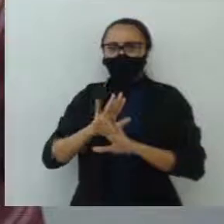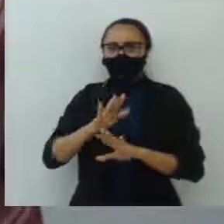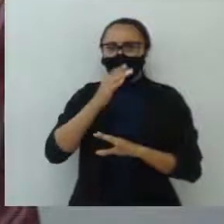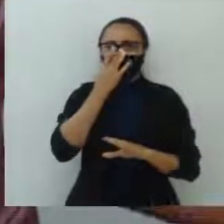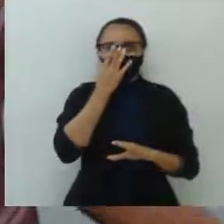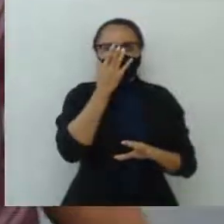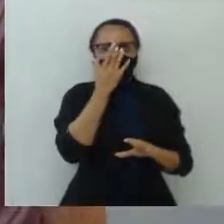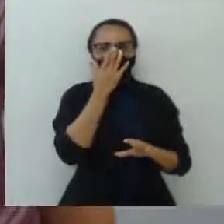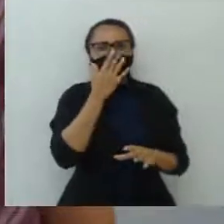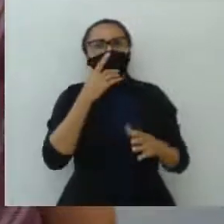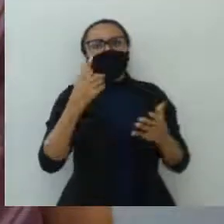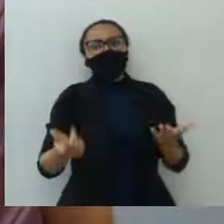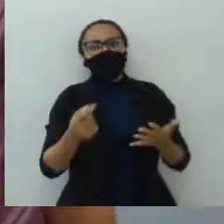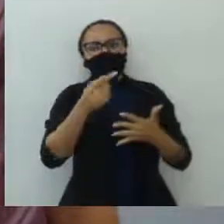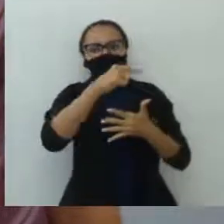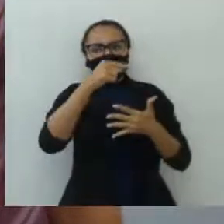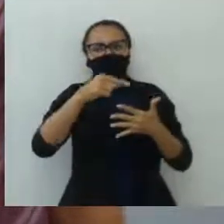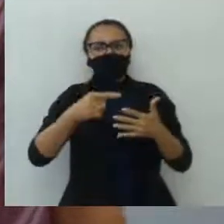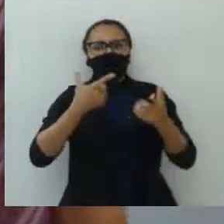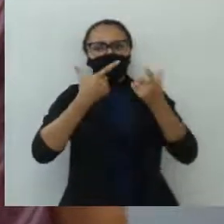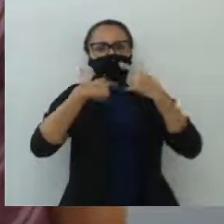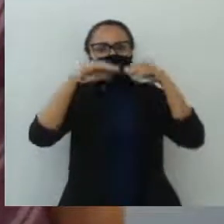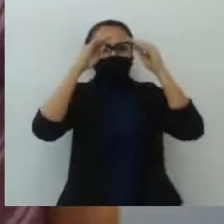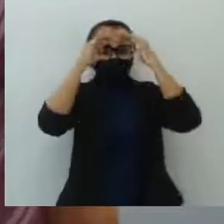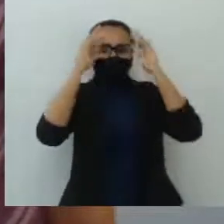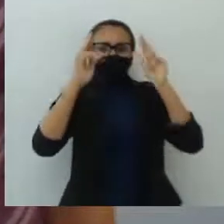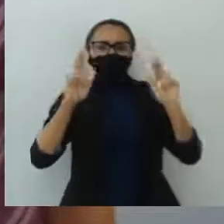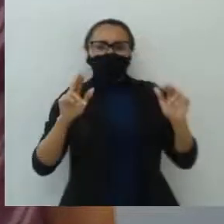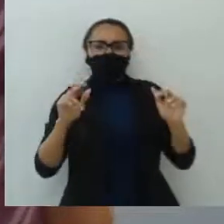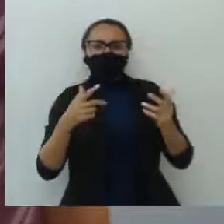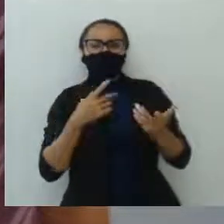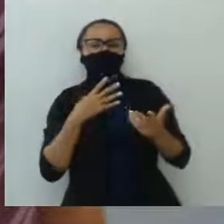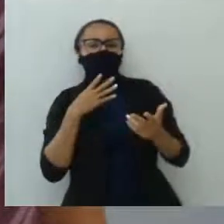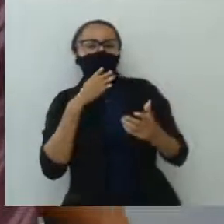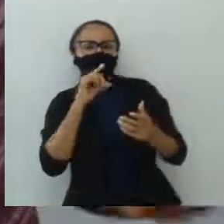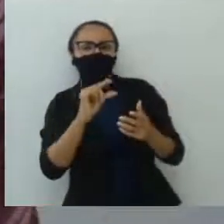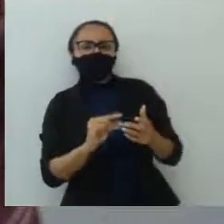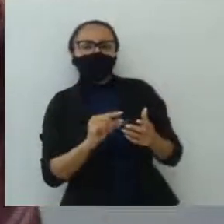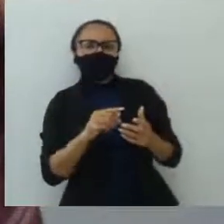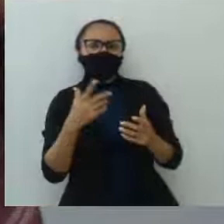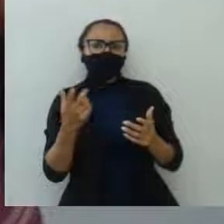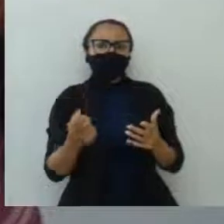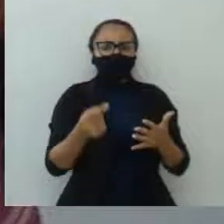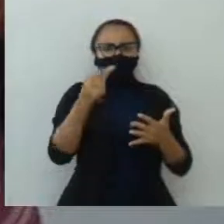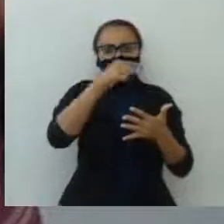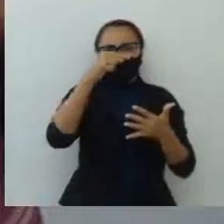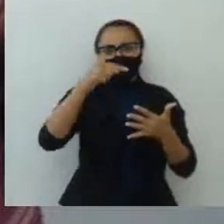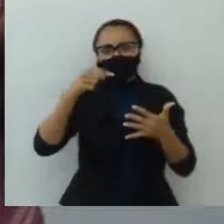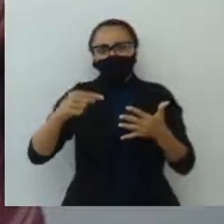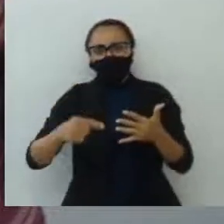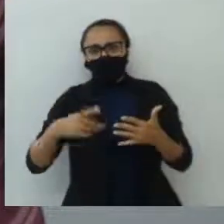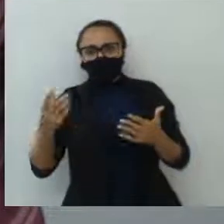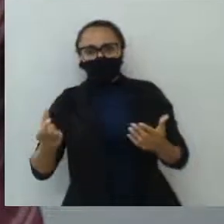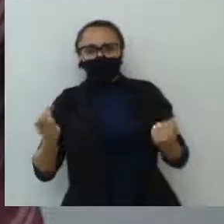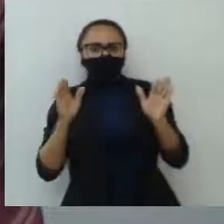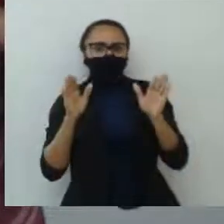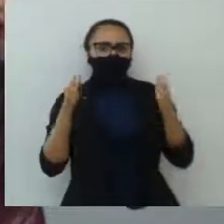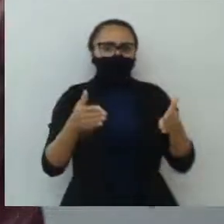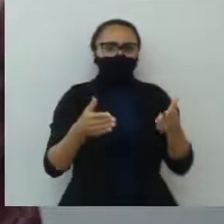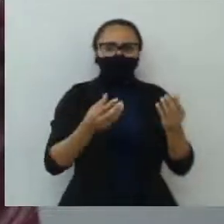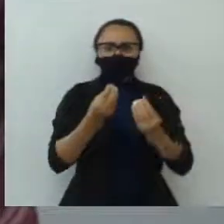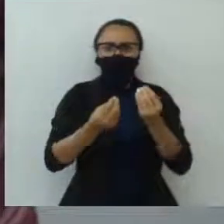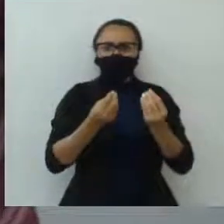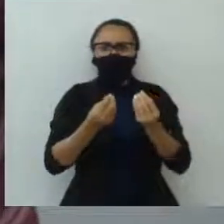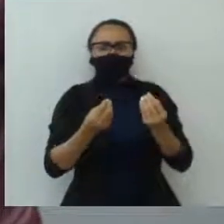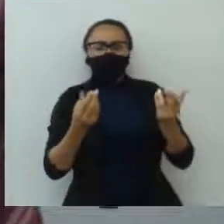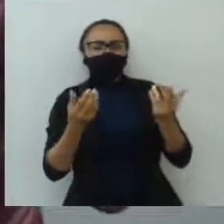quais são esses elementos da linguagem teatral? A gente vai conhecer um pouquinho deles e depois a gente vai falar especificamente de como o